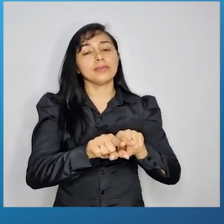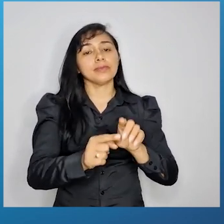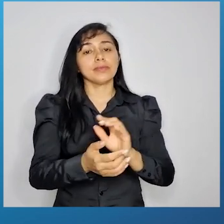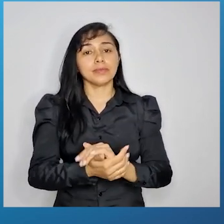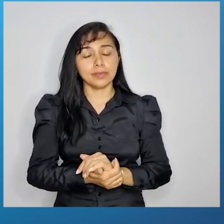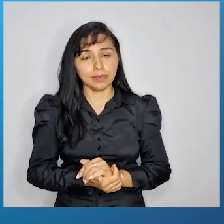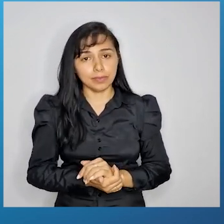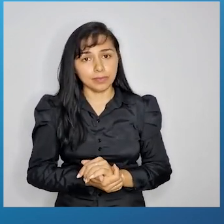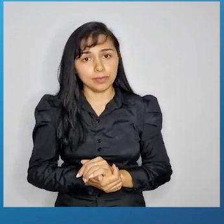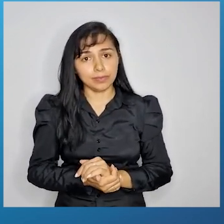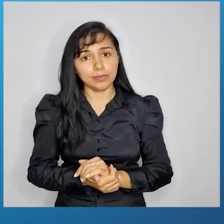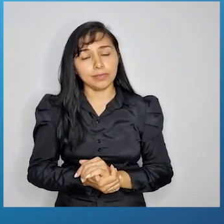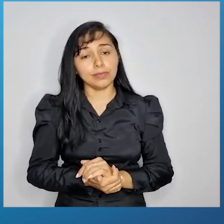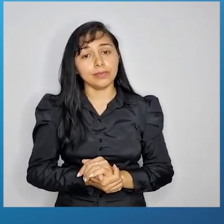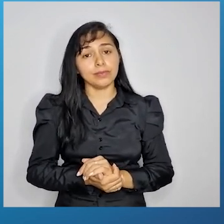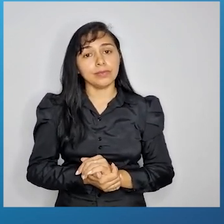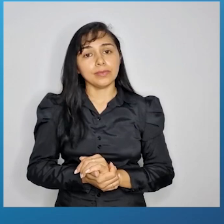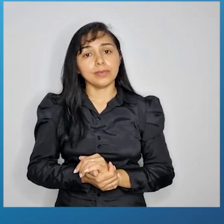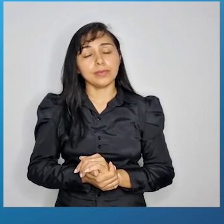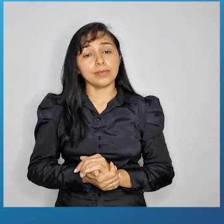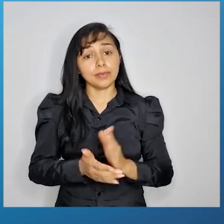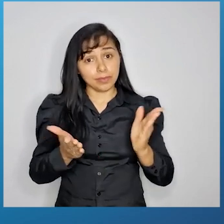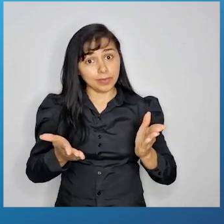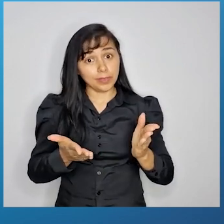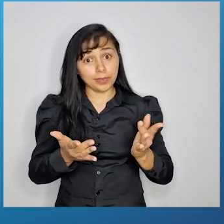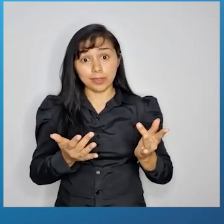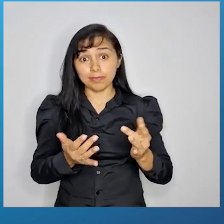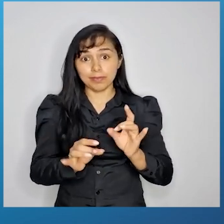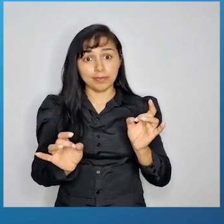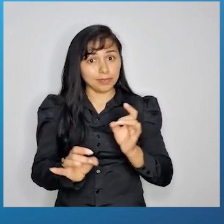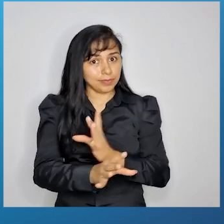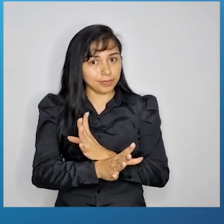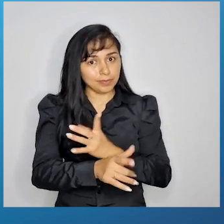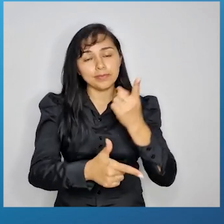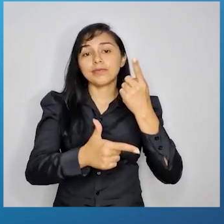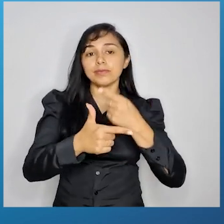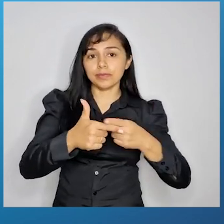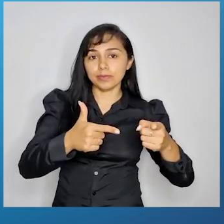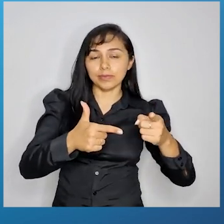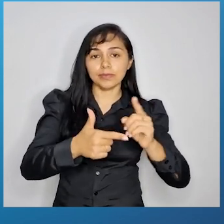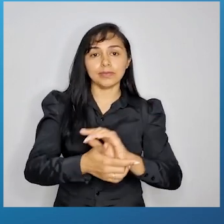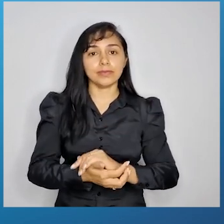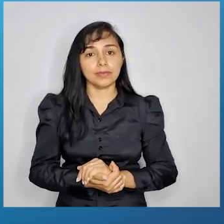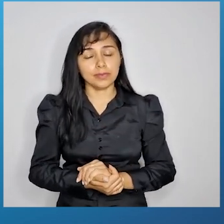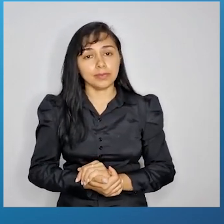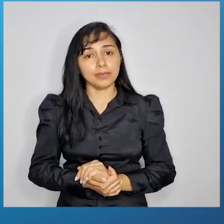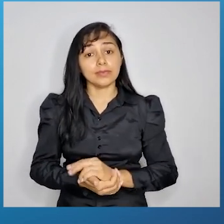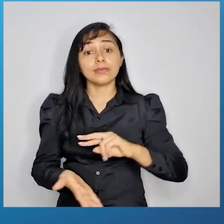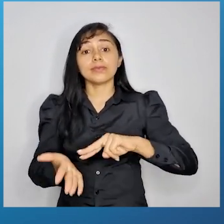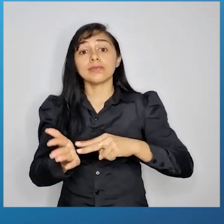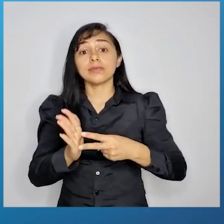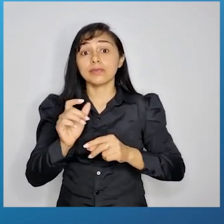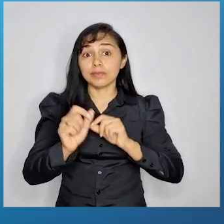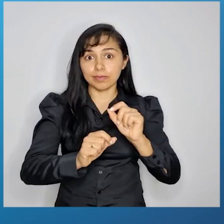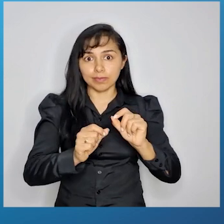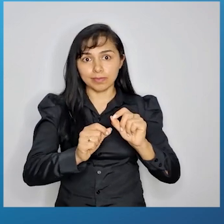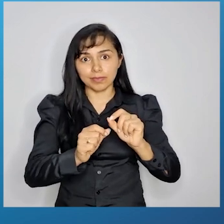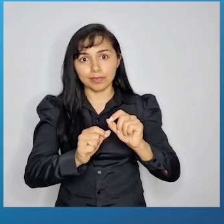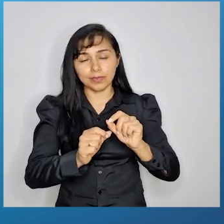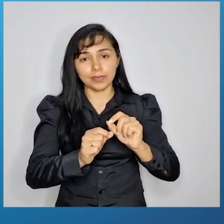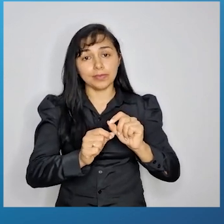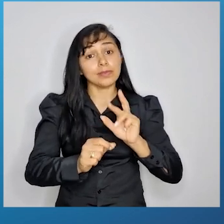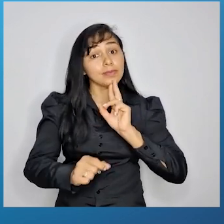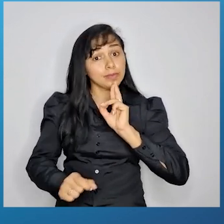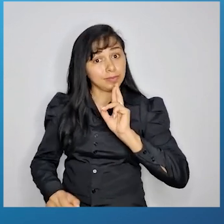nenhum valor para baixar, nenhum algarismo, eu encerro a divisão. Significa que